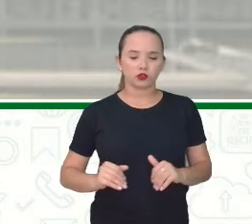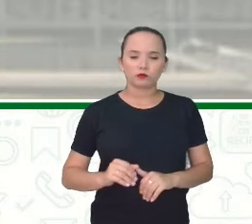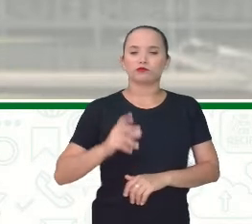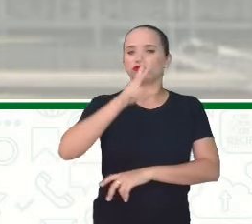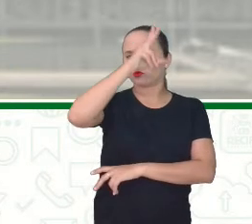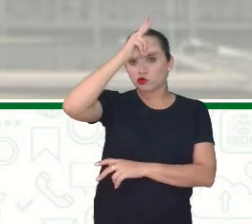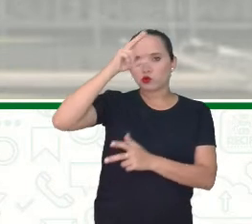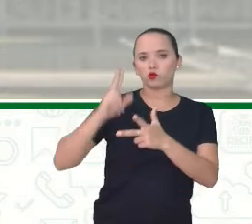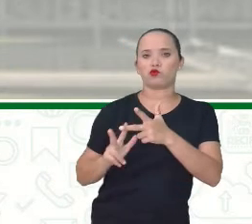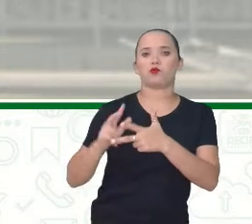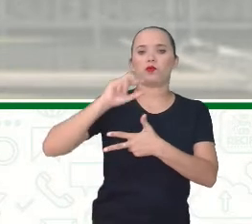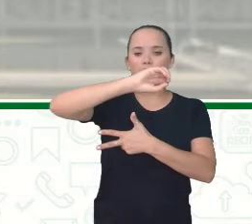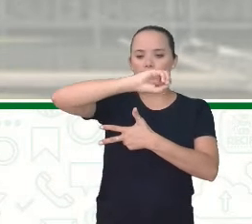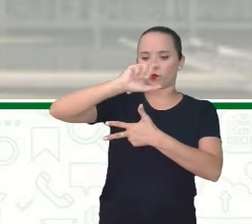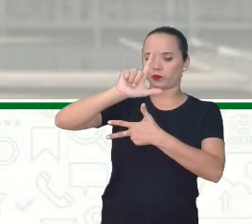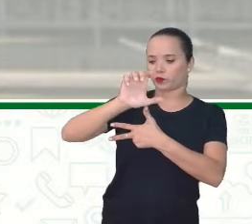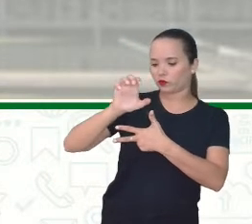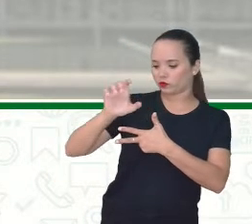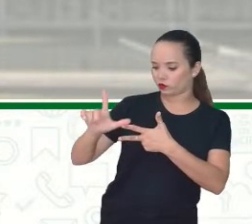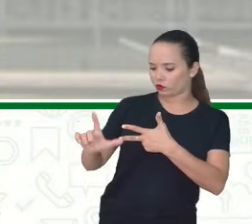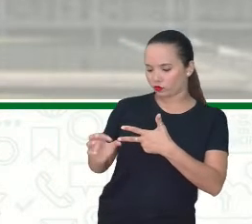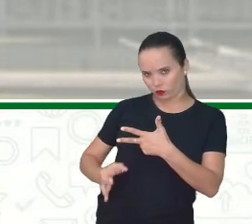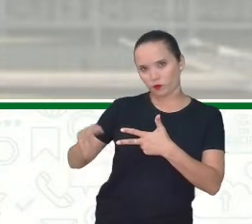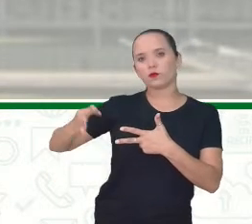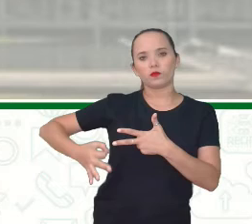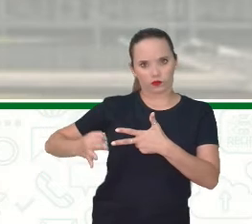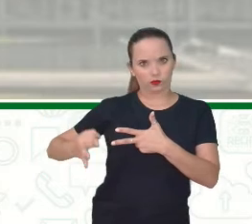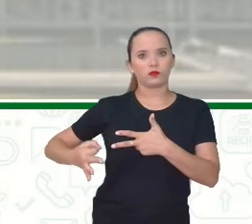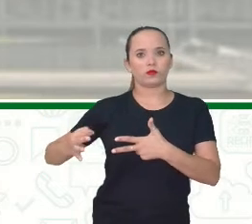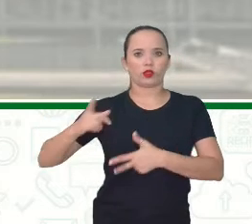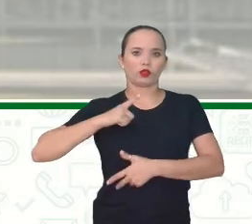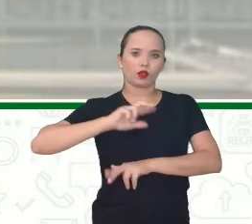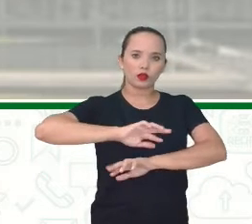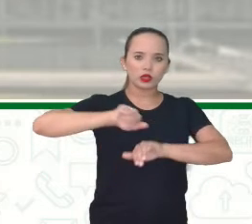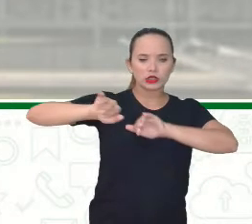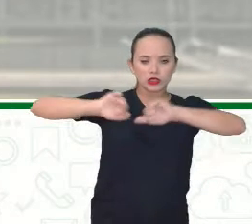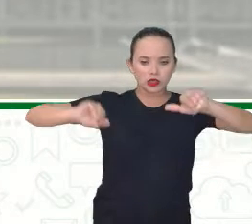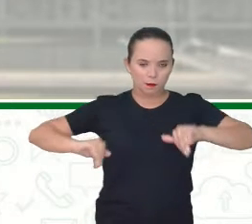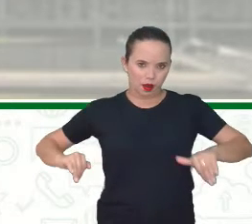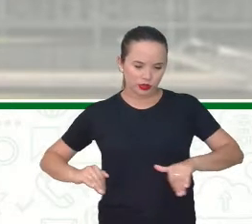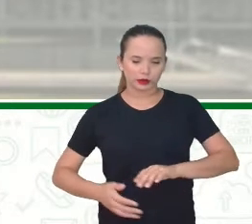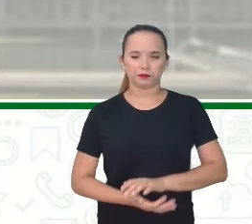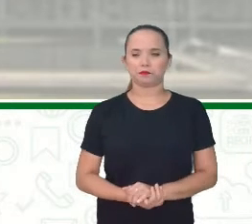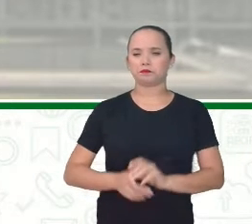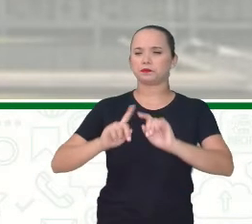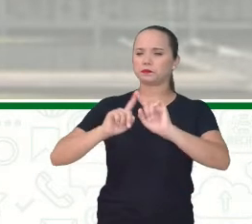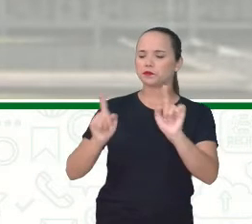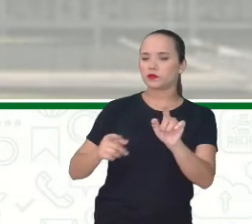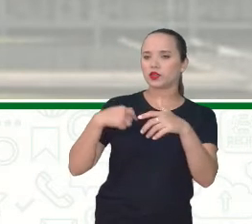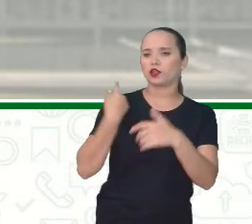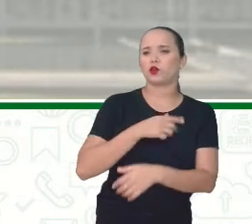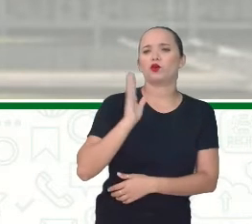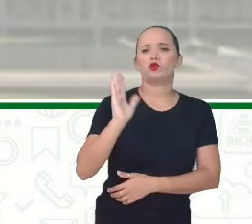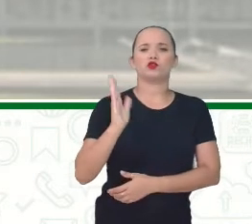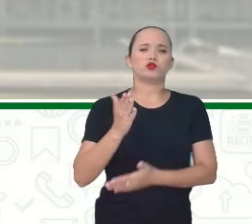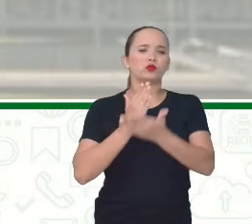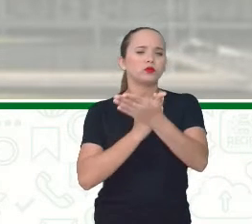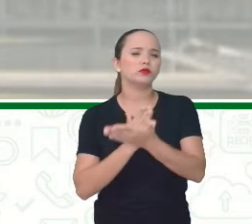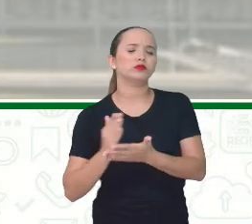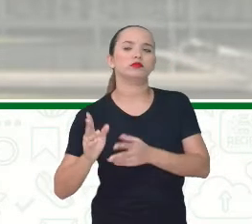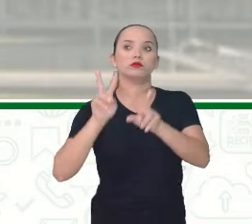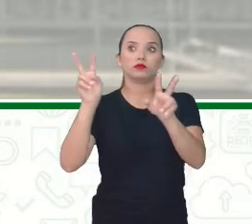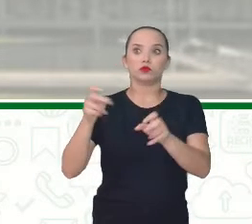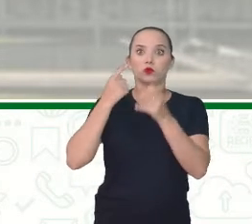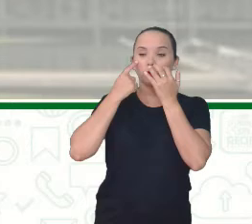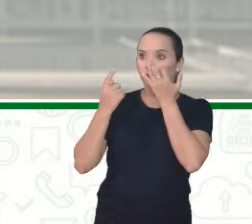poderes, poder executivo, legislativo e judiciário. E vejam, já que nós estamos falando, né,